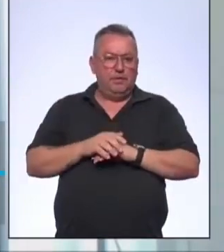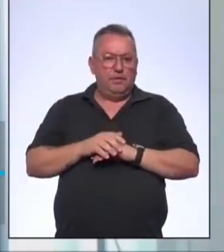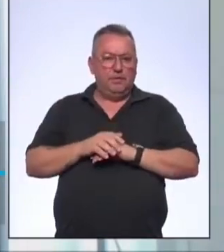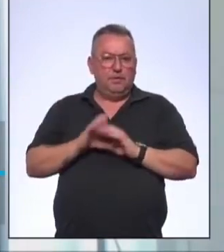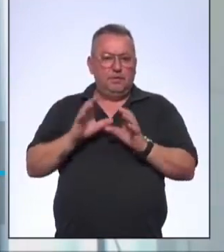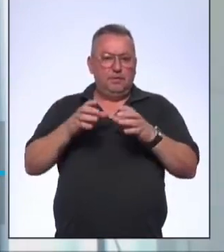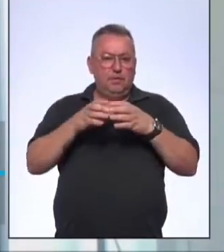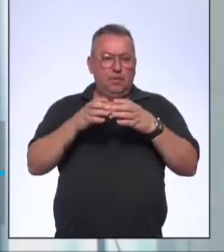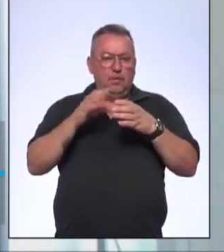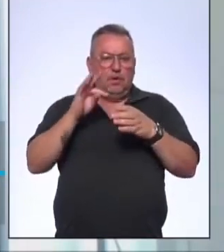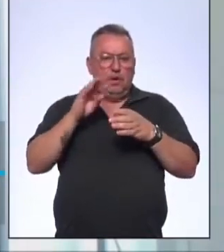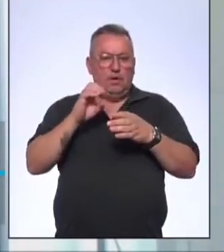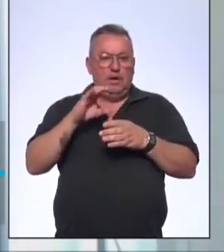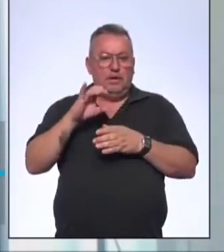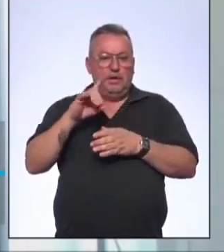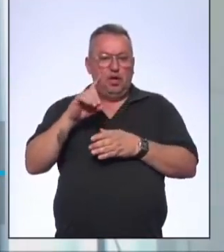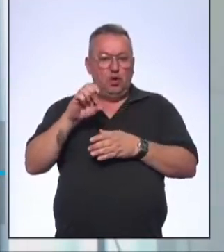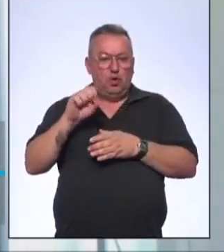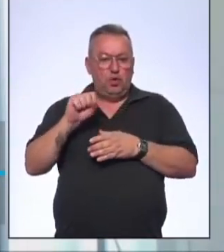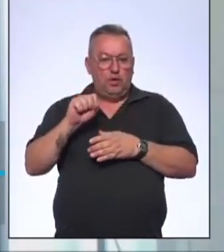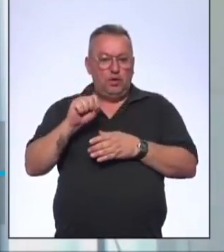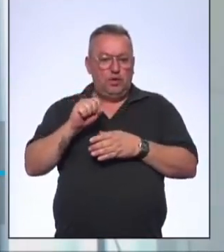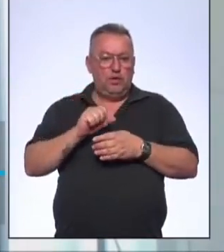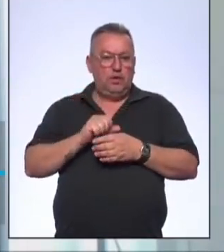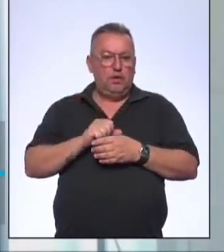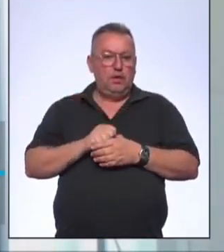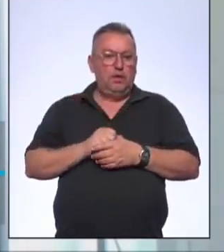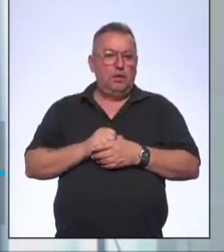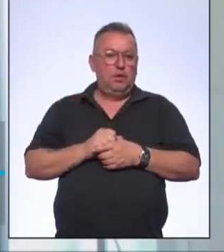conjunto de tecidos. O Jonathan,